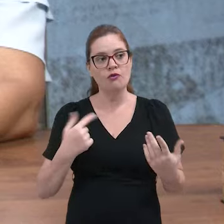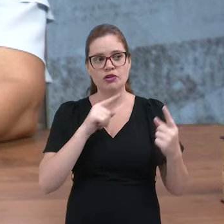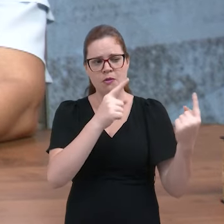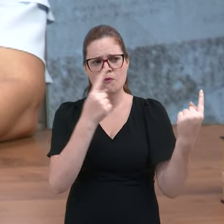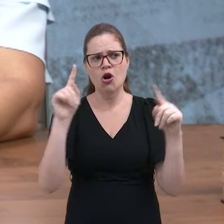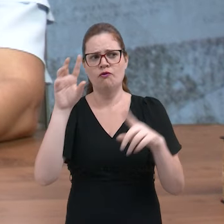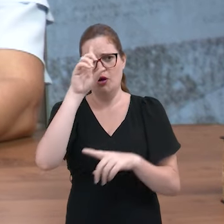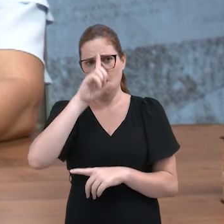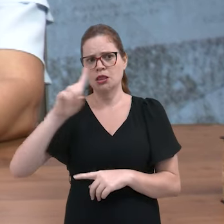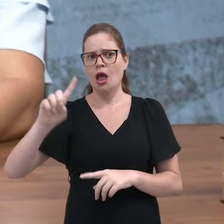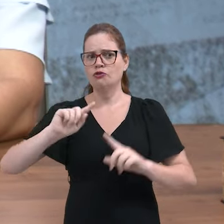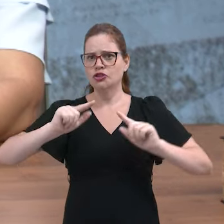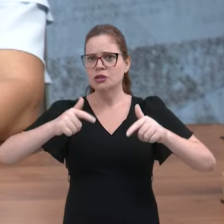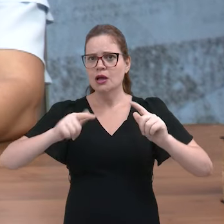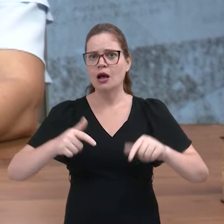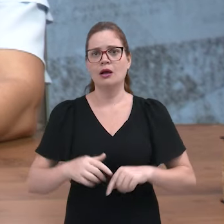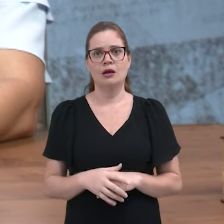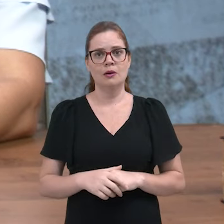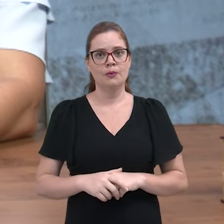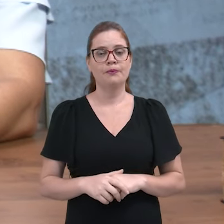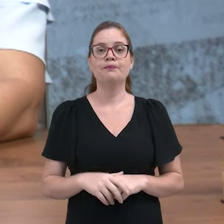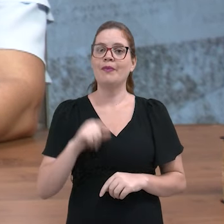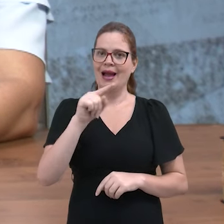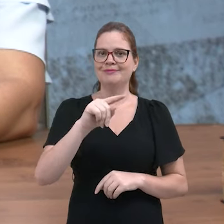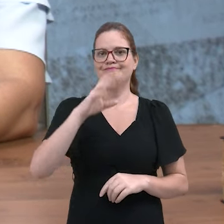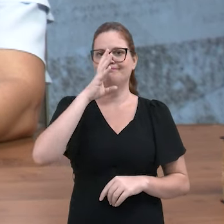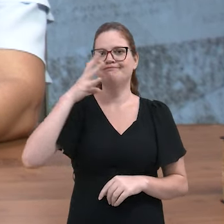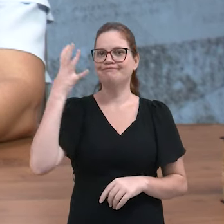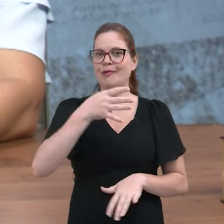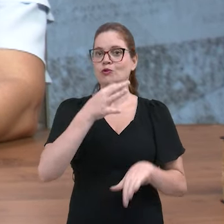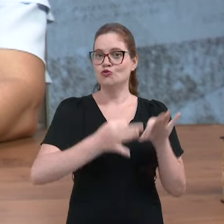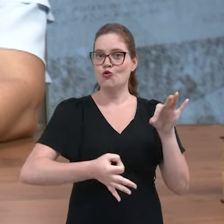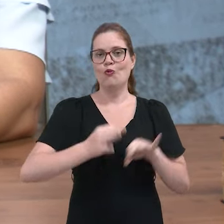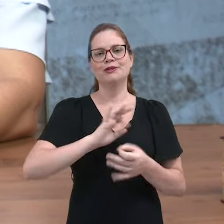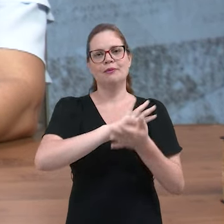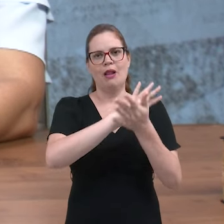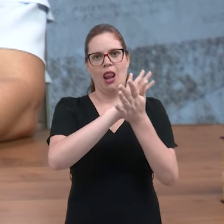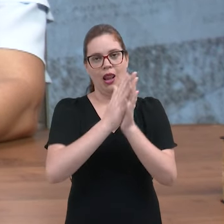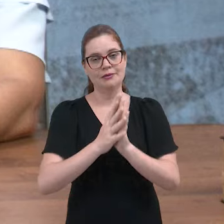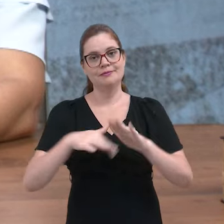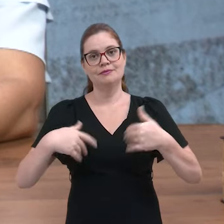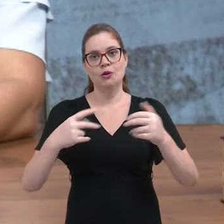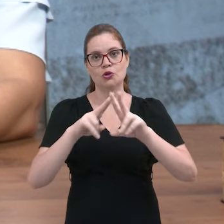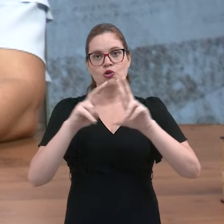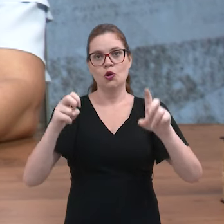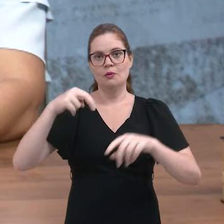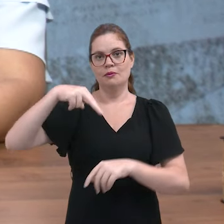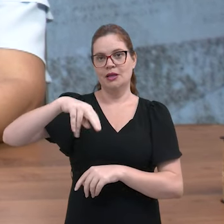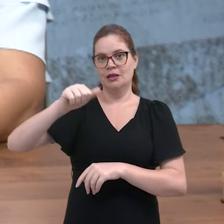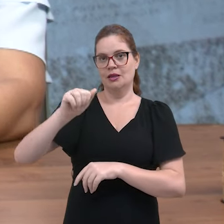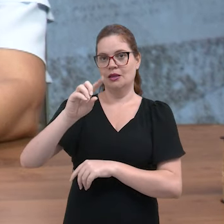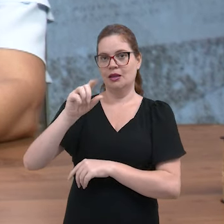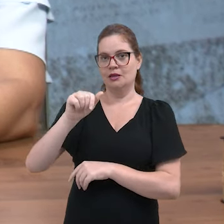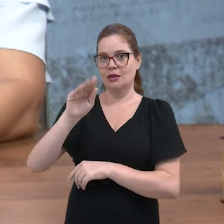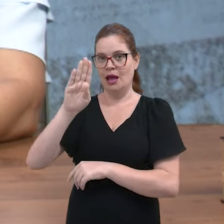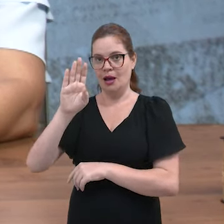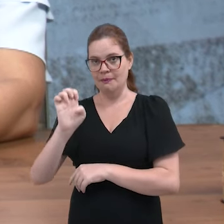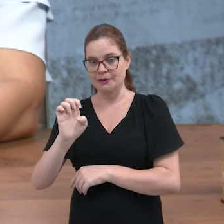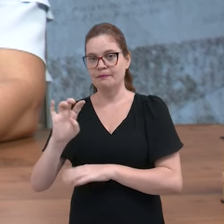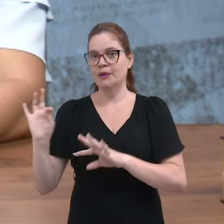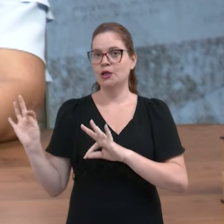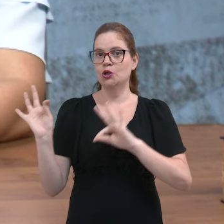Senhor Deus de Israel. Quanto aos mais dos sucessos de Nadab e a tudo quanto